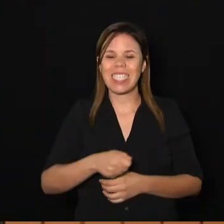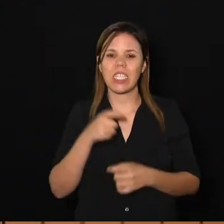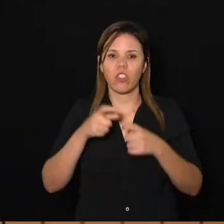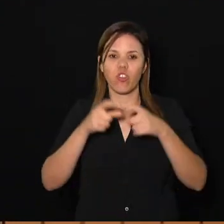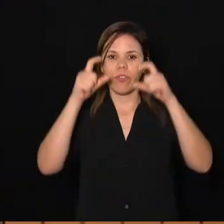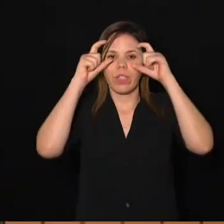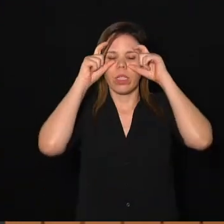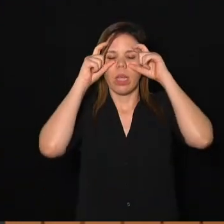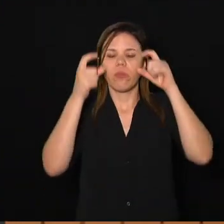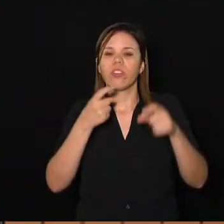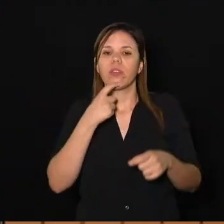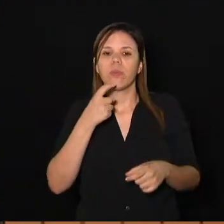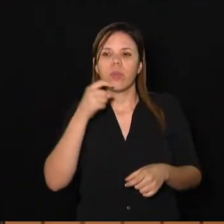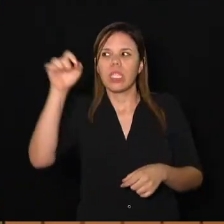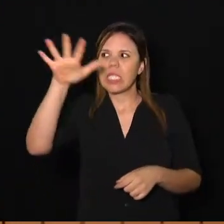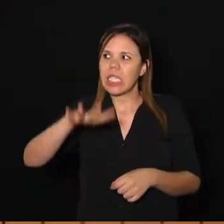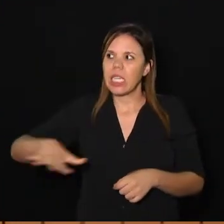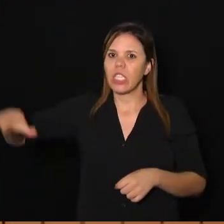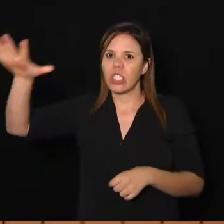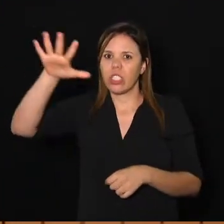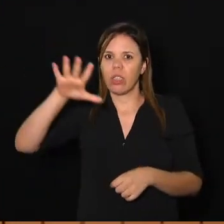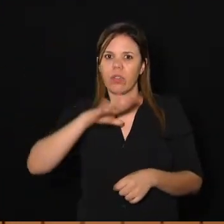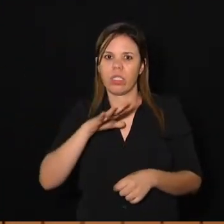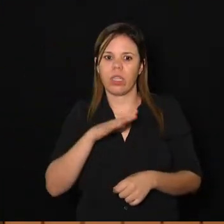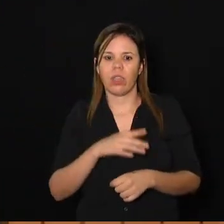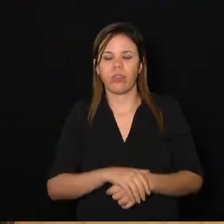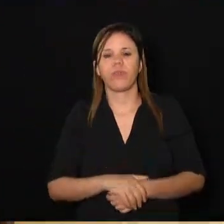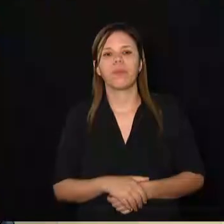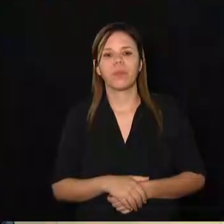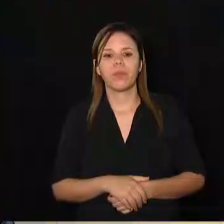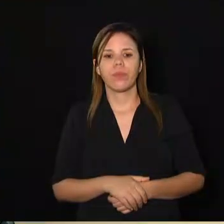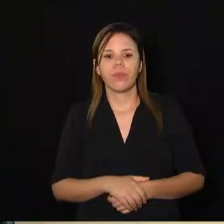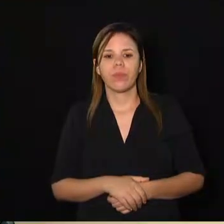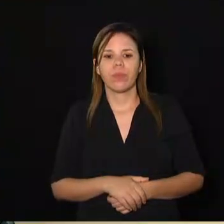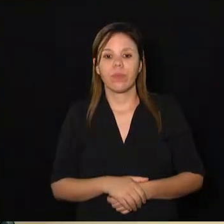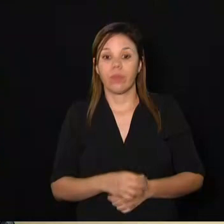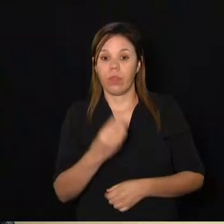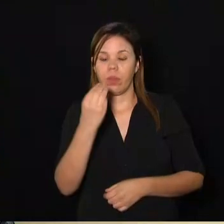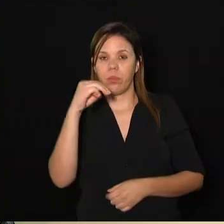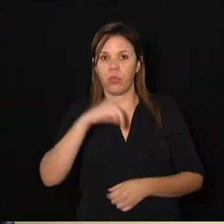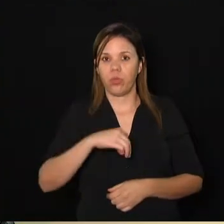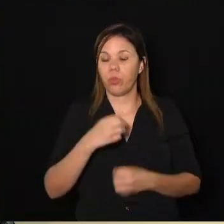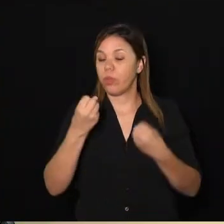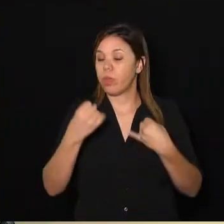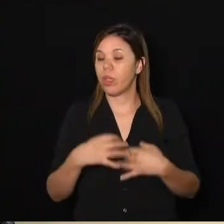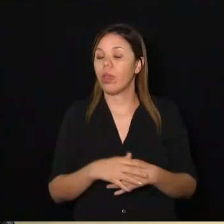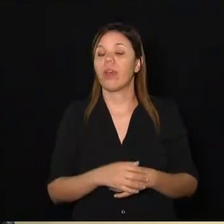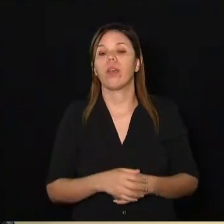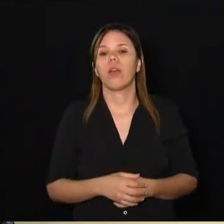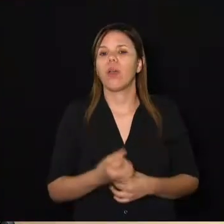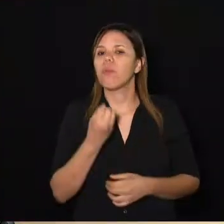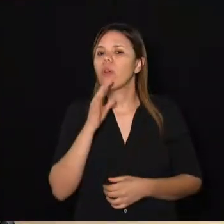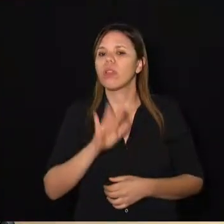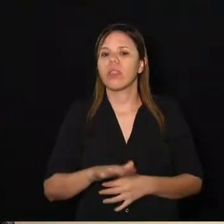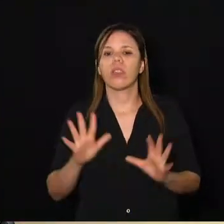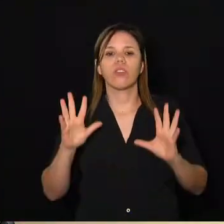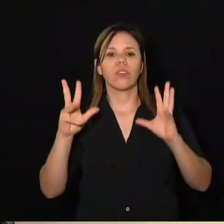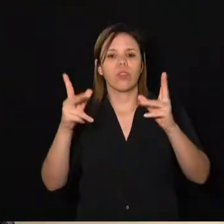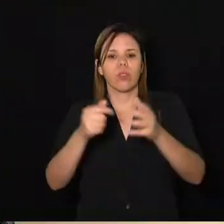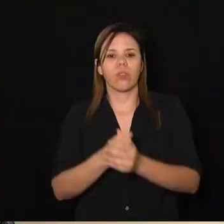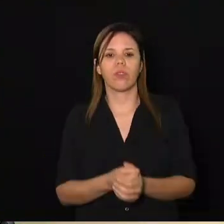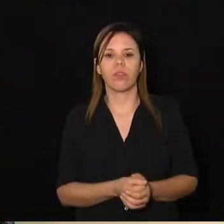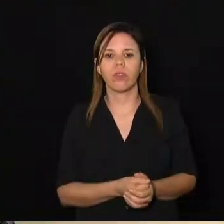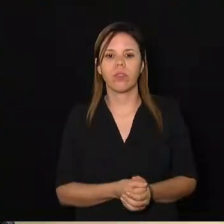e região doutor o senhor tem três minutos boa tarde a todos inicialmente eu